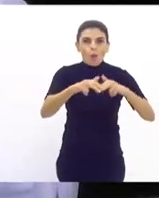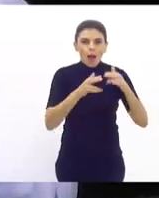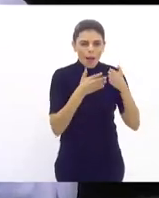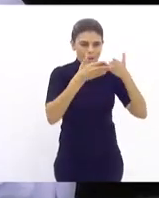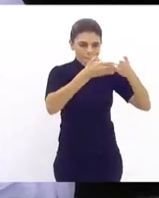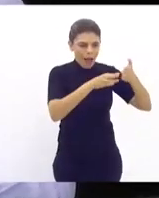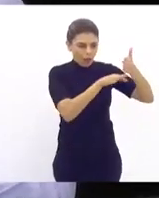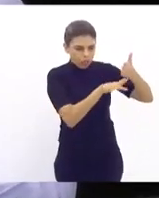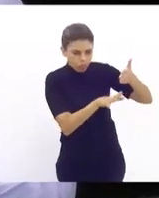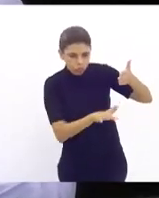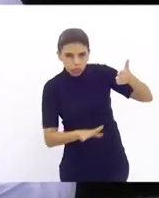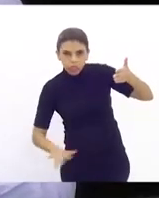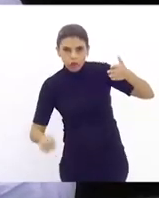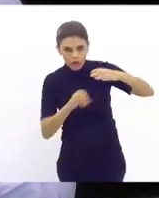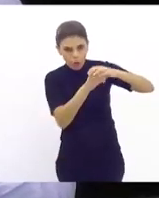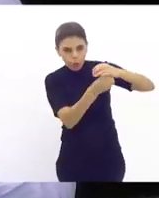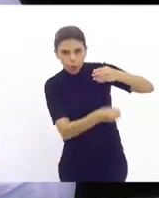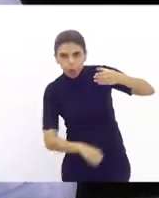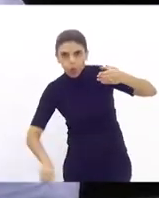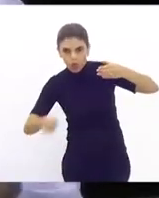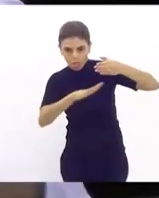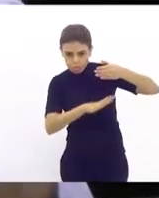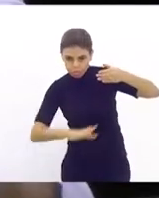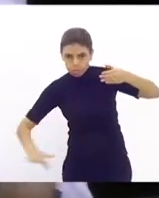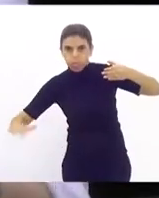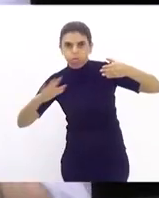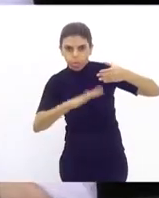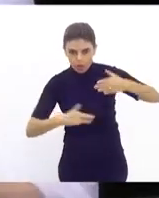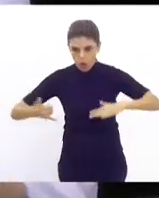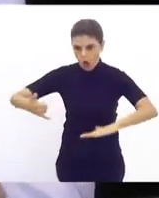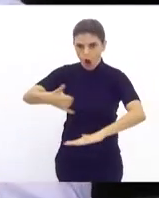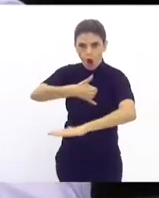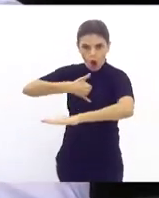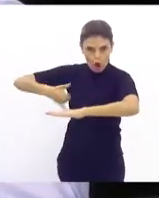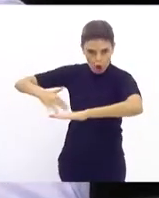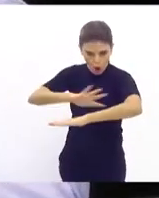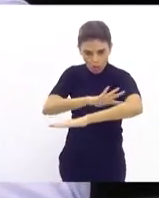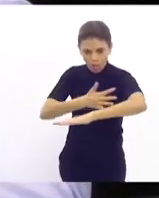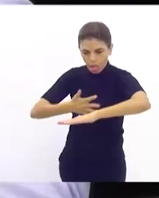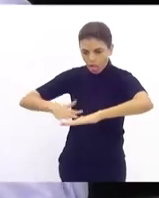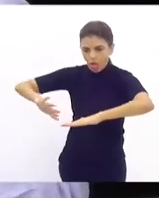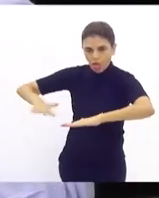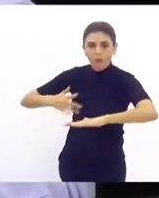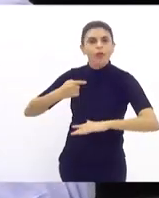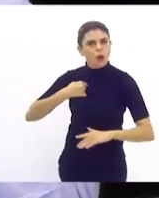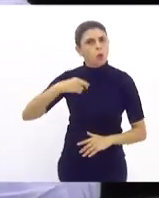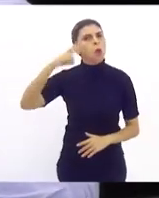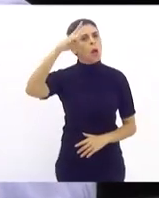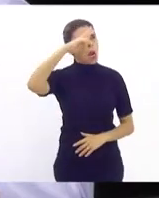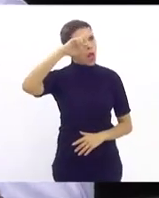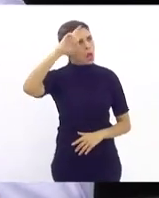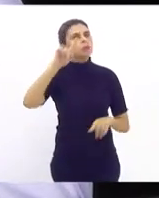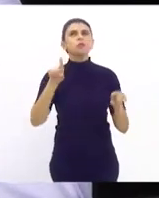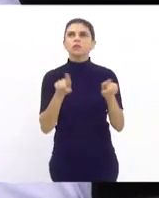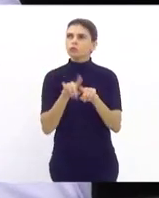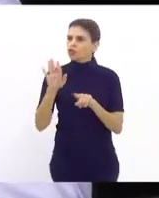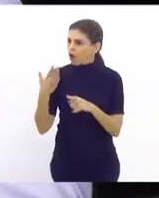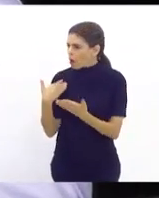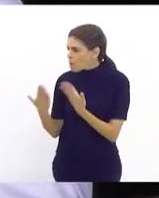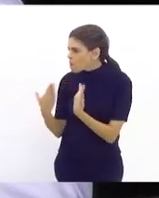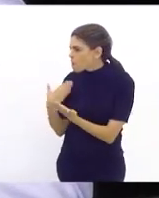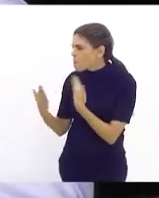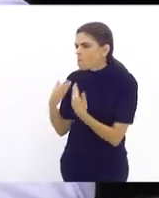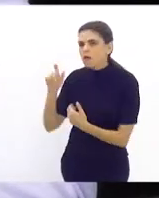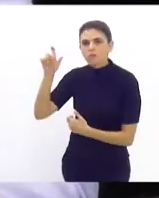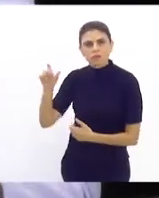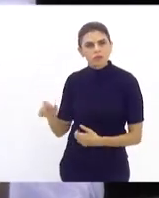Felipe Neto, que em bom momento apresentou esse projeto. Bem, também me lembro, até conversei no plenário com o Jorge